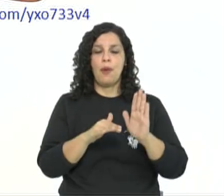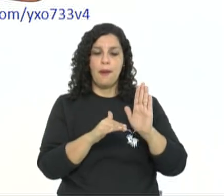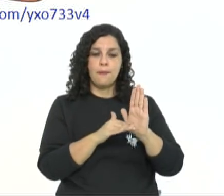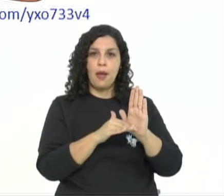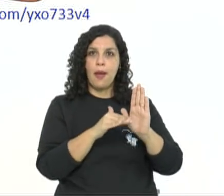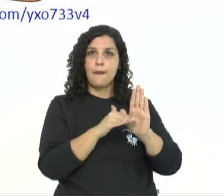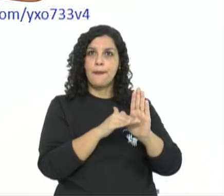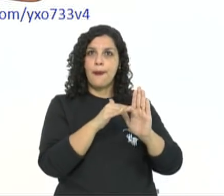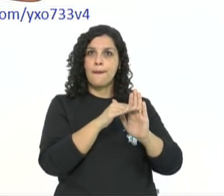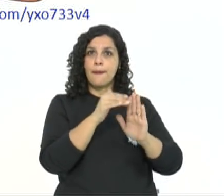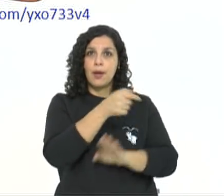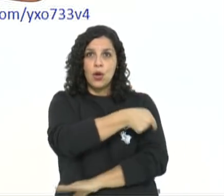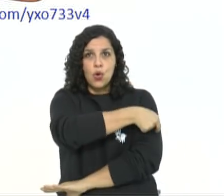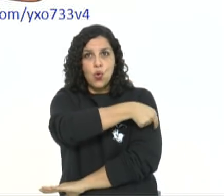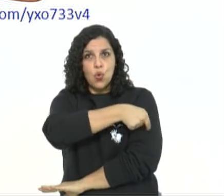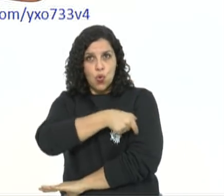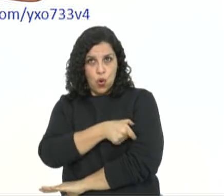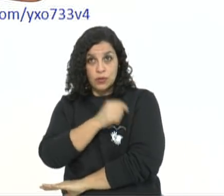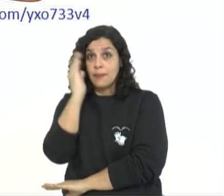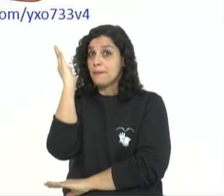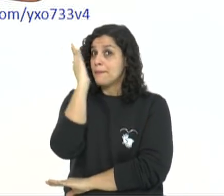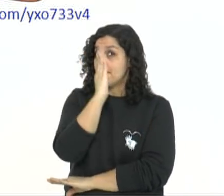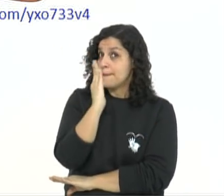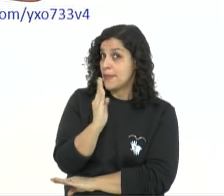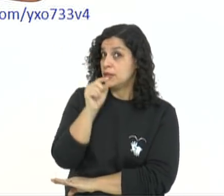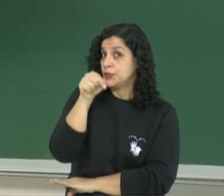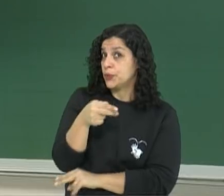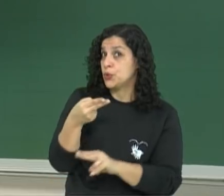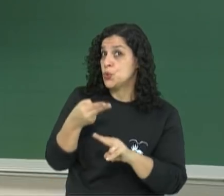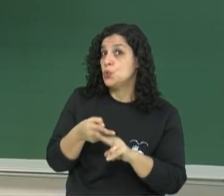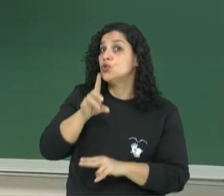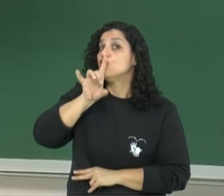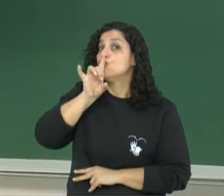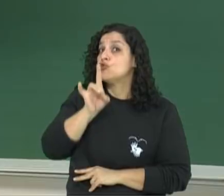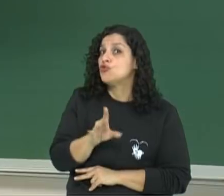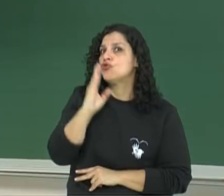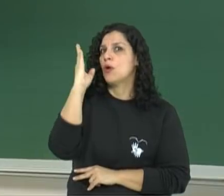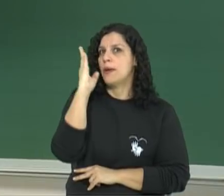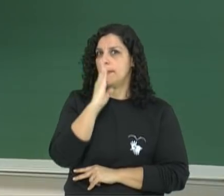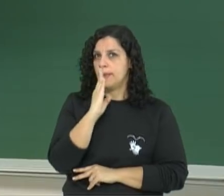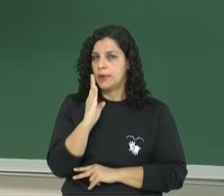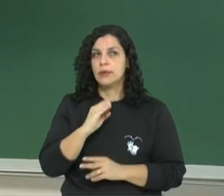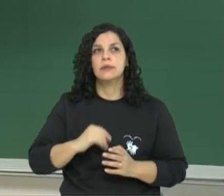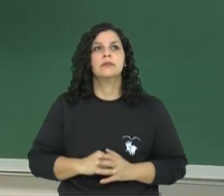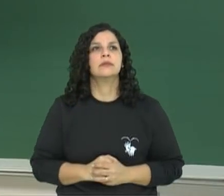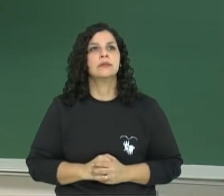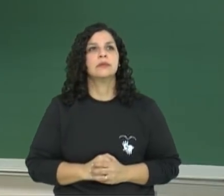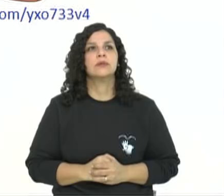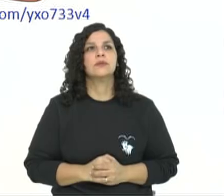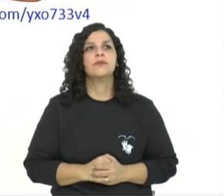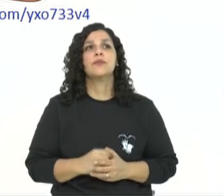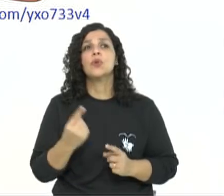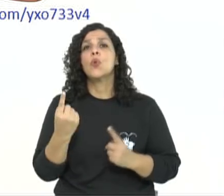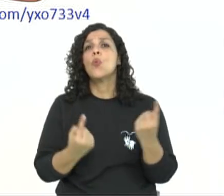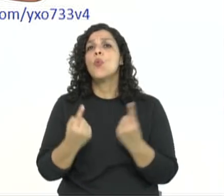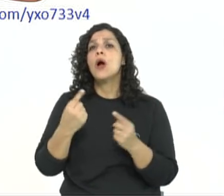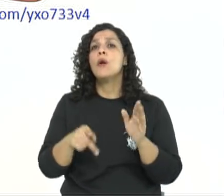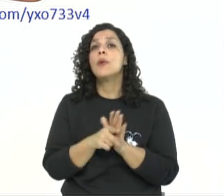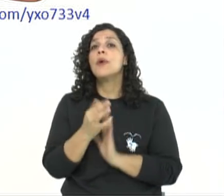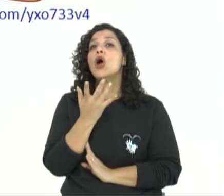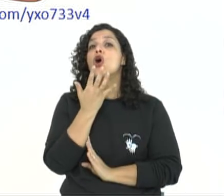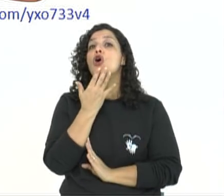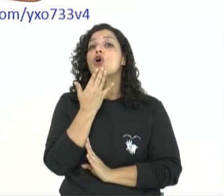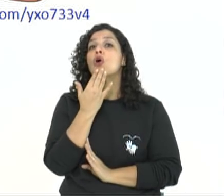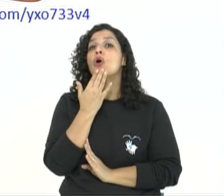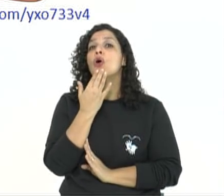por cordas usada no Brasil, lembrando sempre que essa graduação ela é brasileira, né? Quais são as